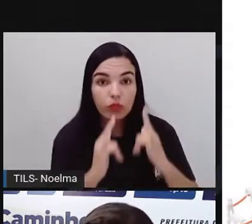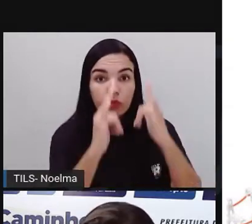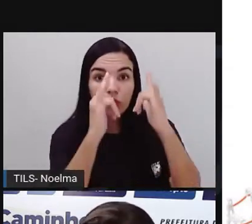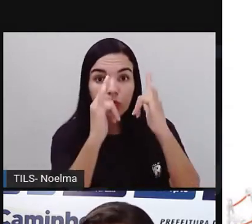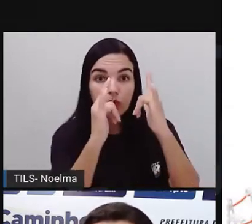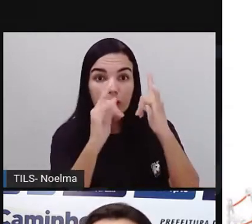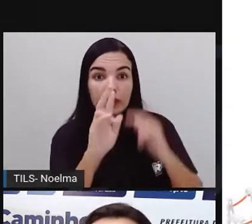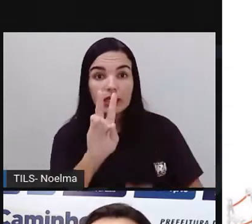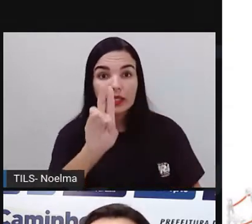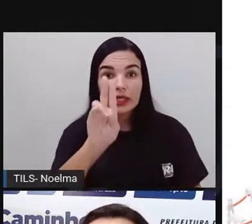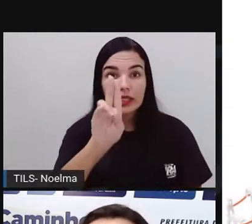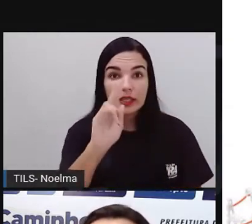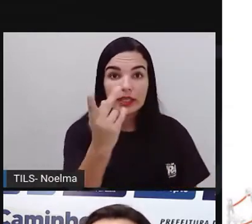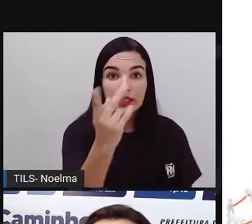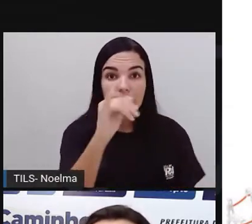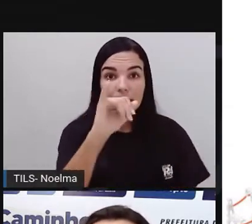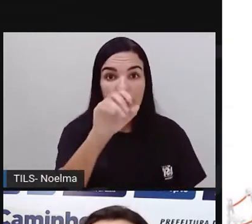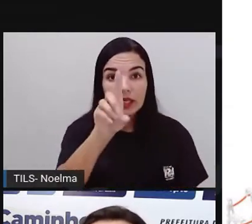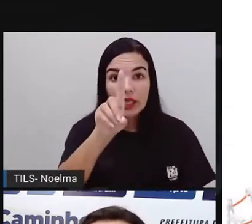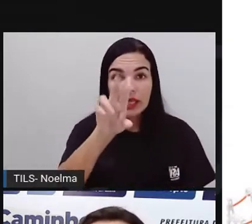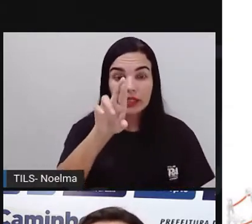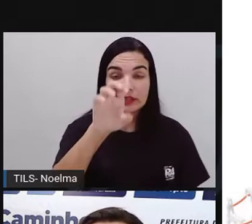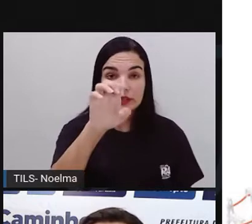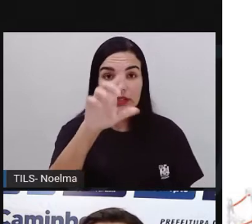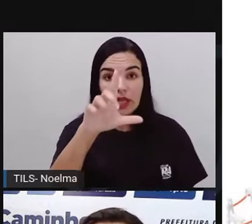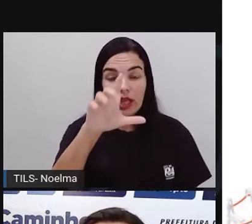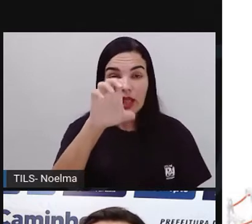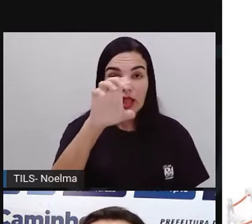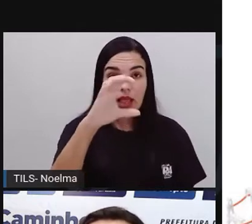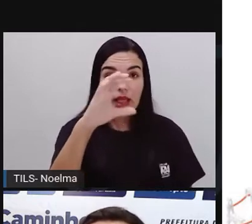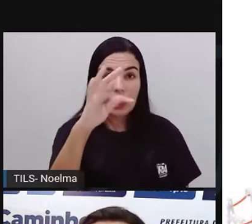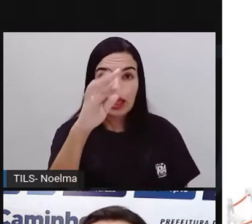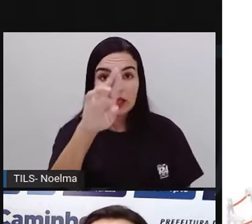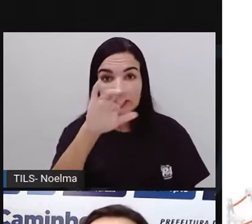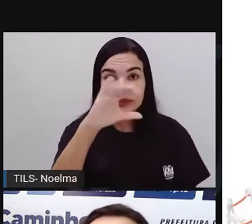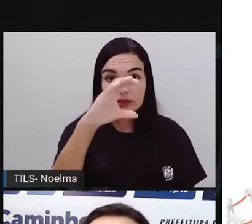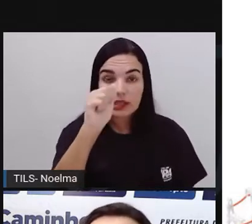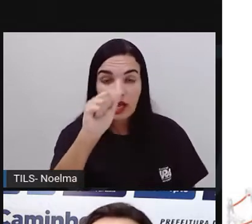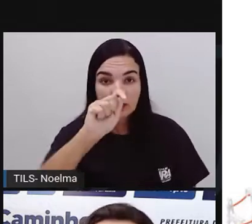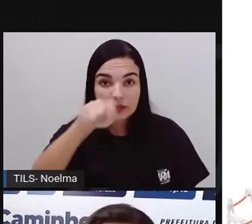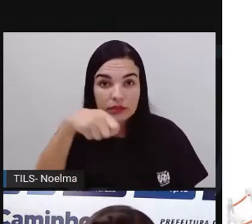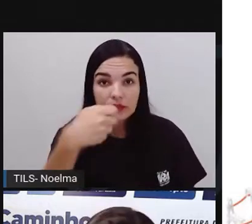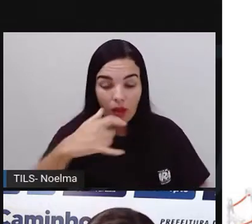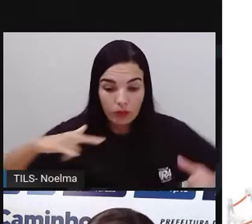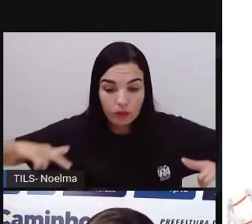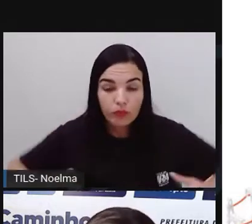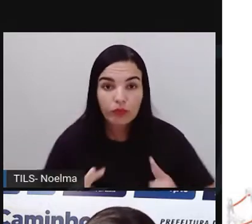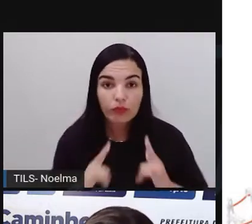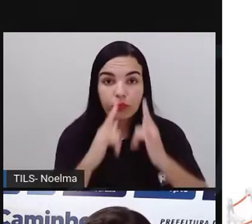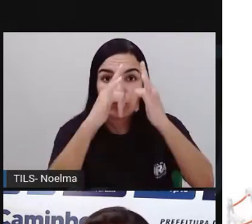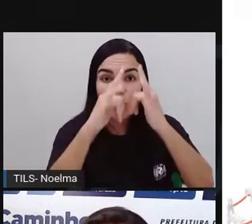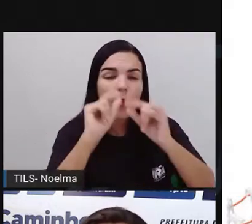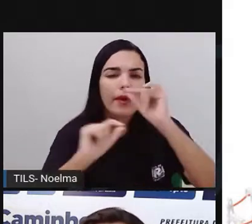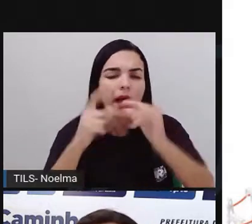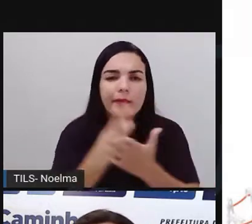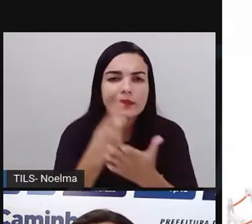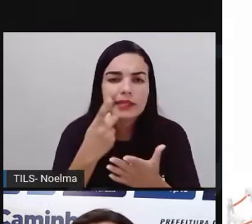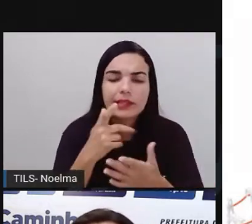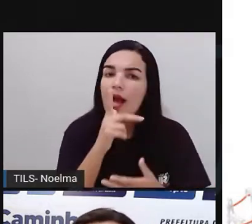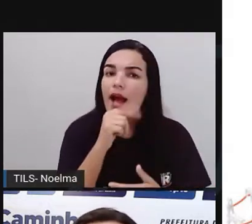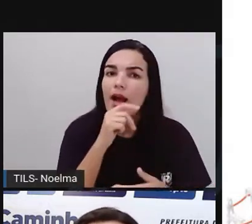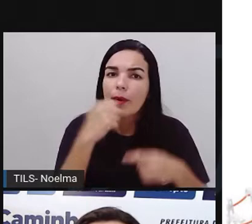da geração de energia. E a gente observa aí que a água precisa ser represada. Essa